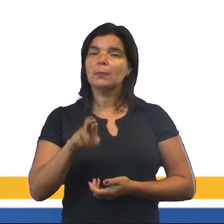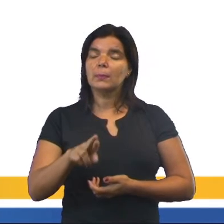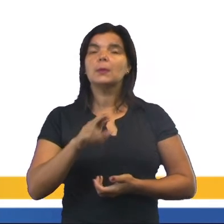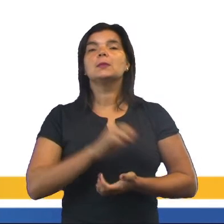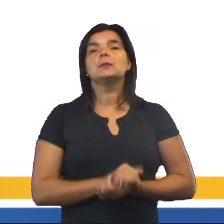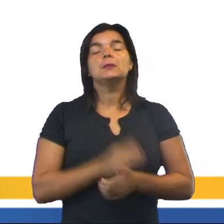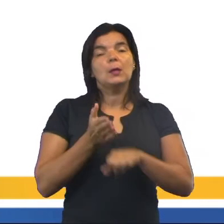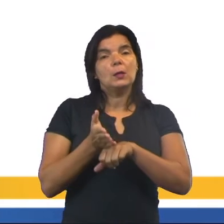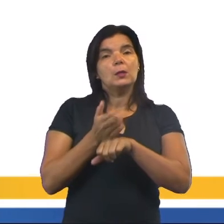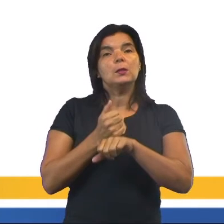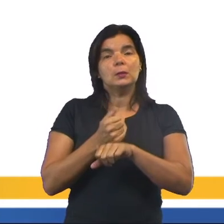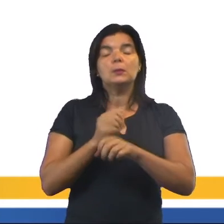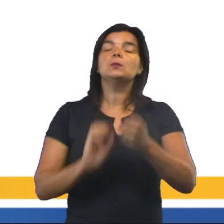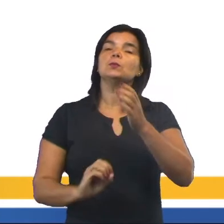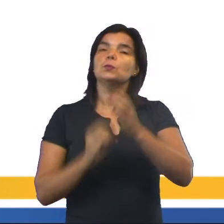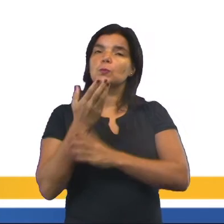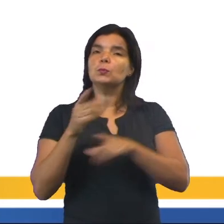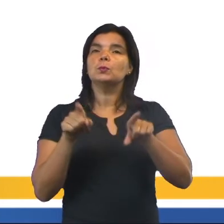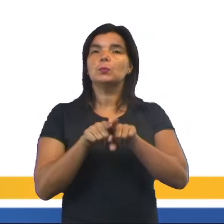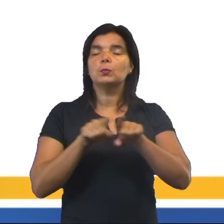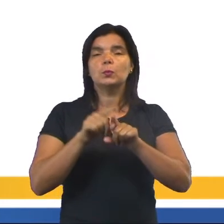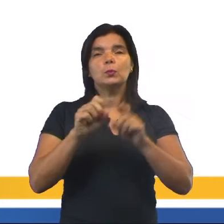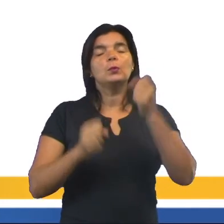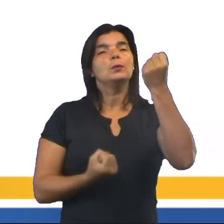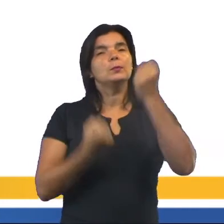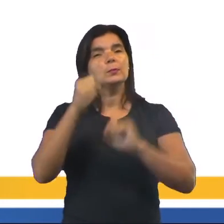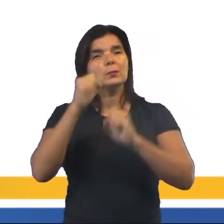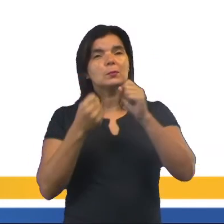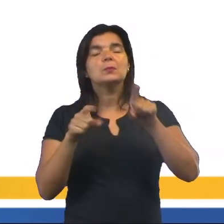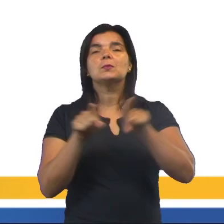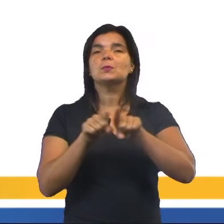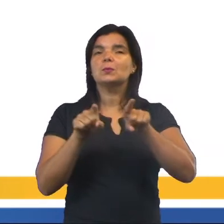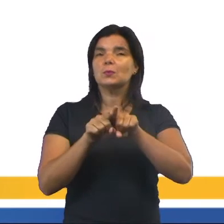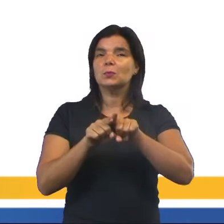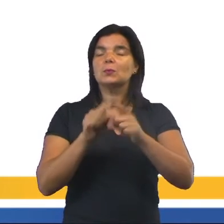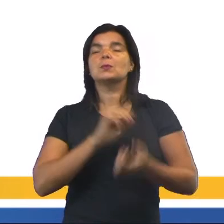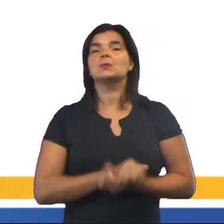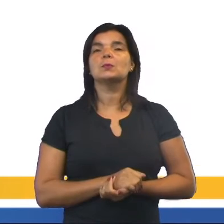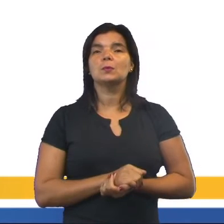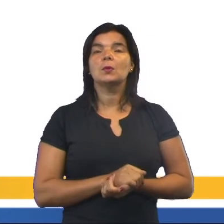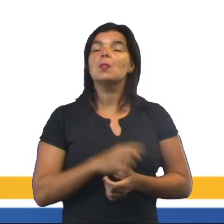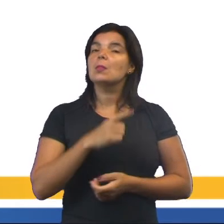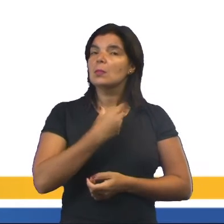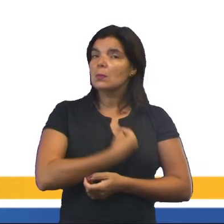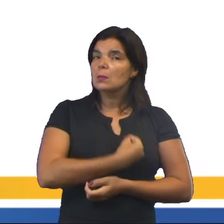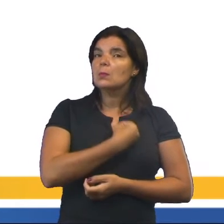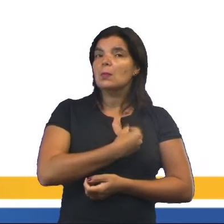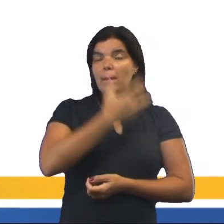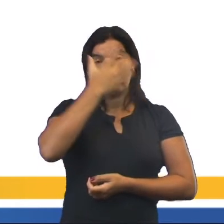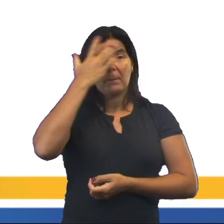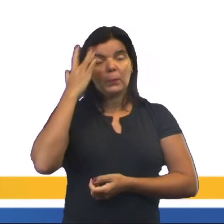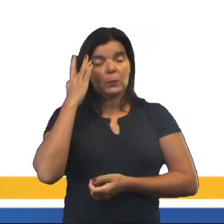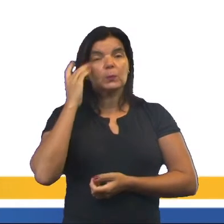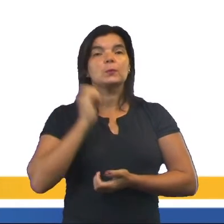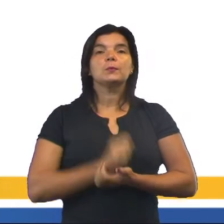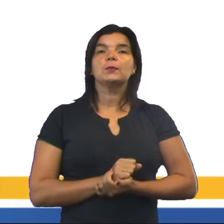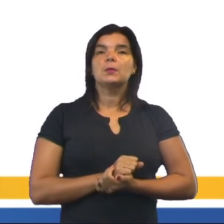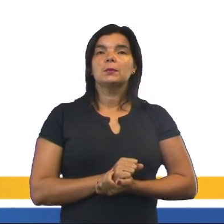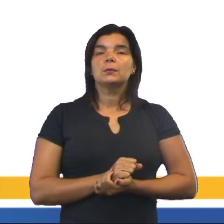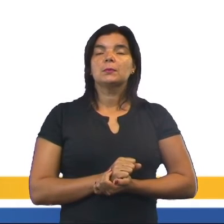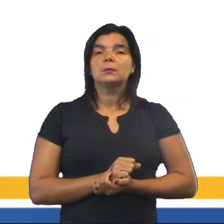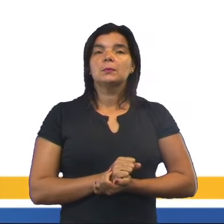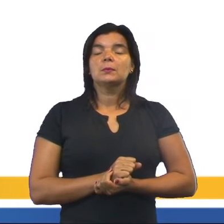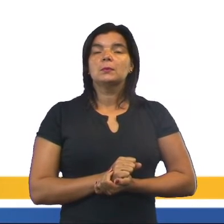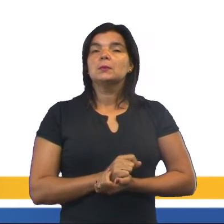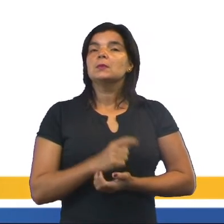e aí antes, né, da criação dos sistemas de saneamento existiam essas pessoas, os gang